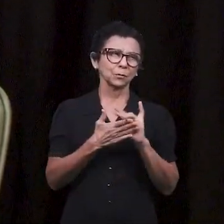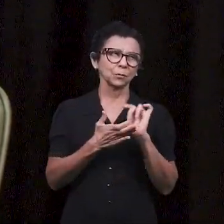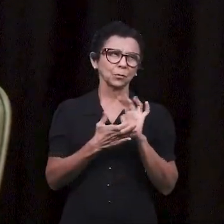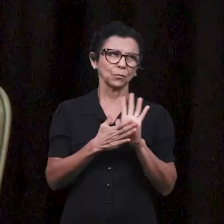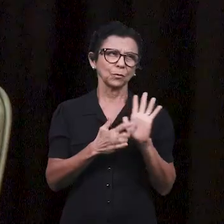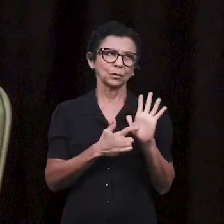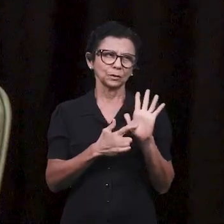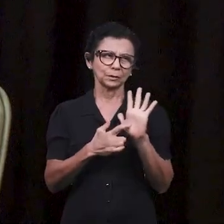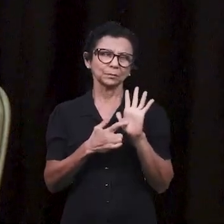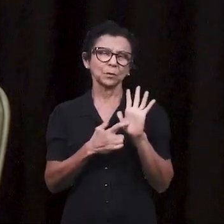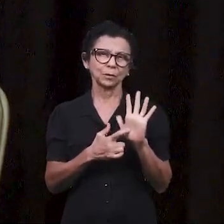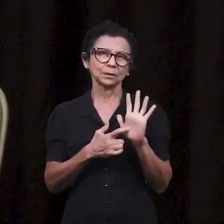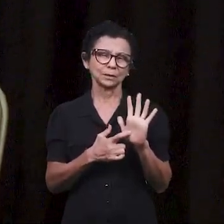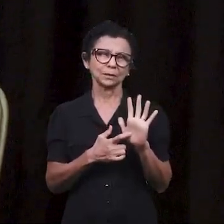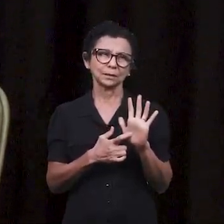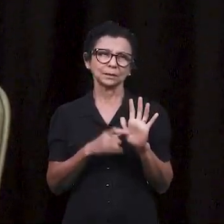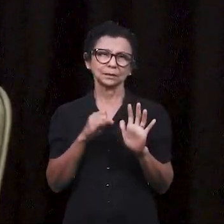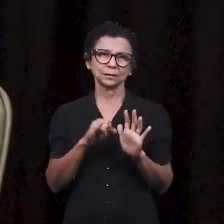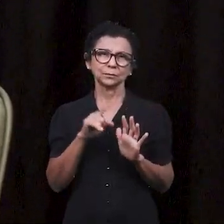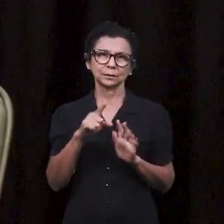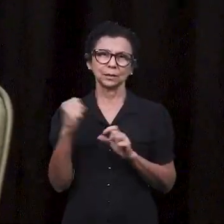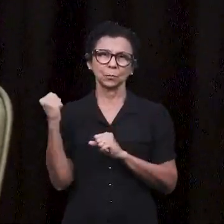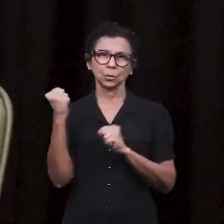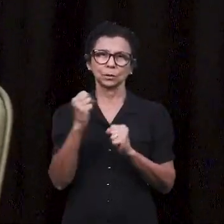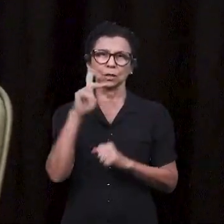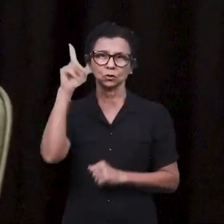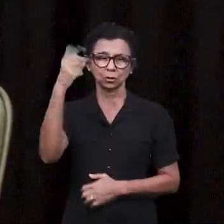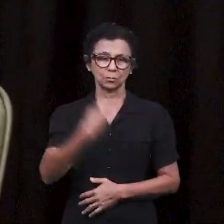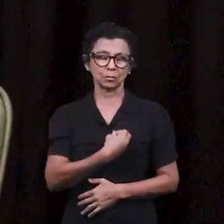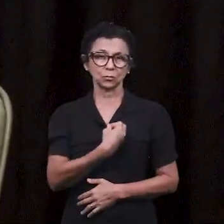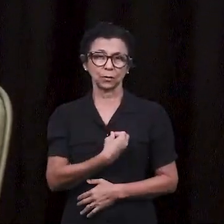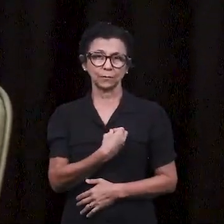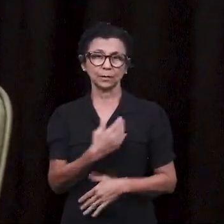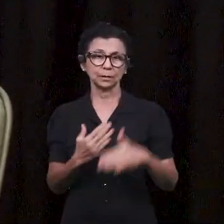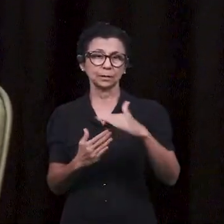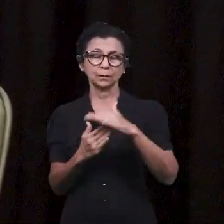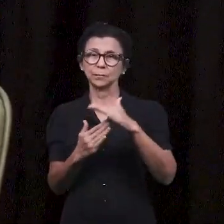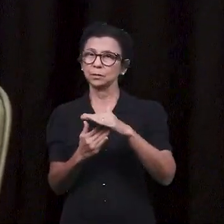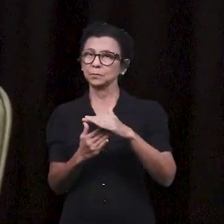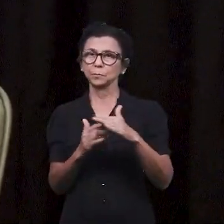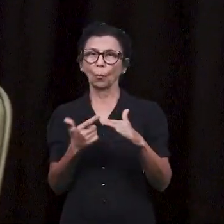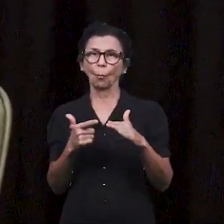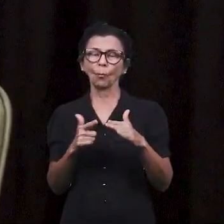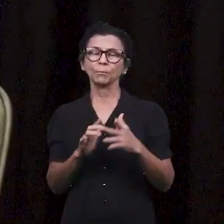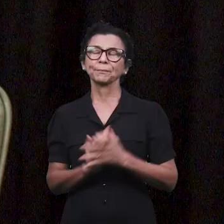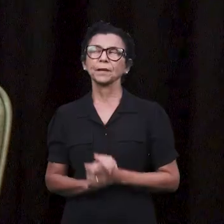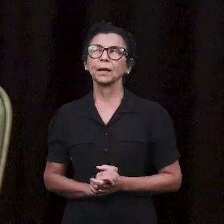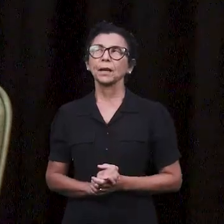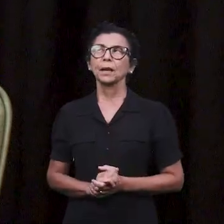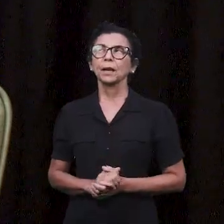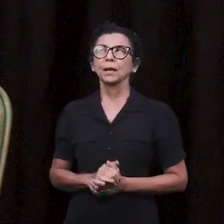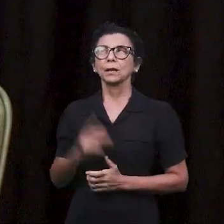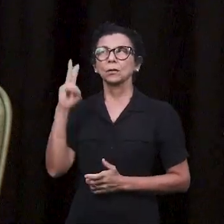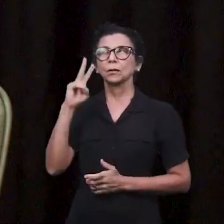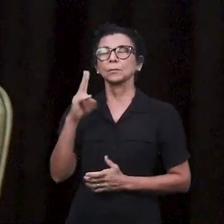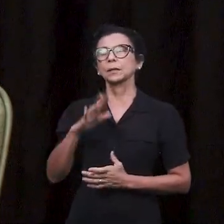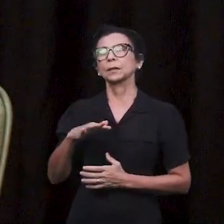revestido do poder que vem de Deus, né? Me faz lembrar de uma experiência que eu tenho,